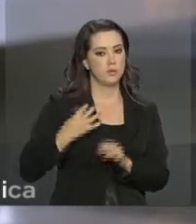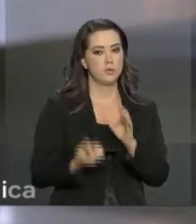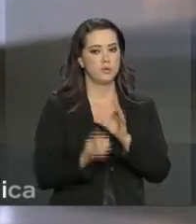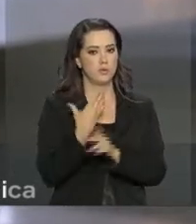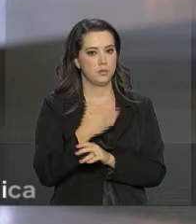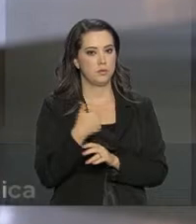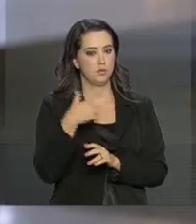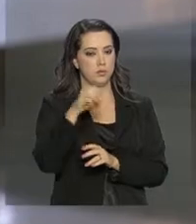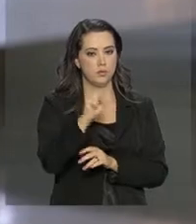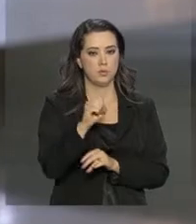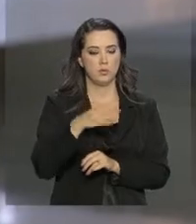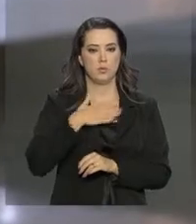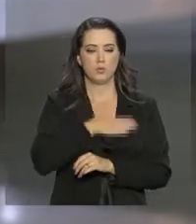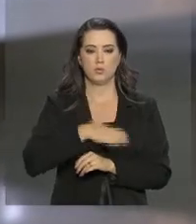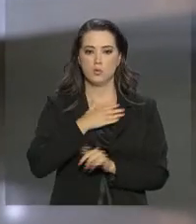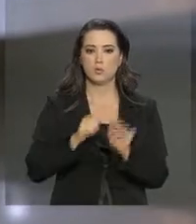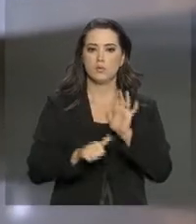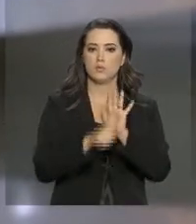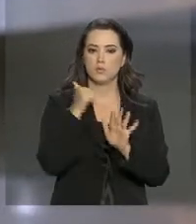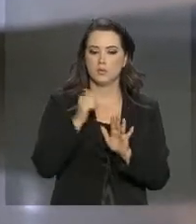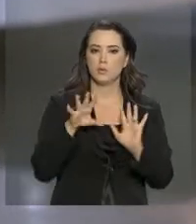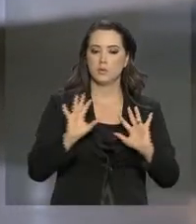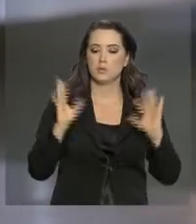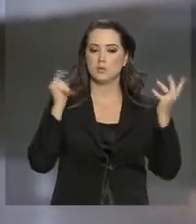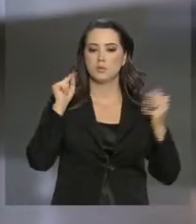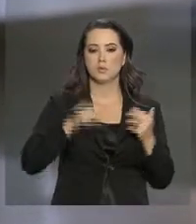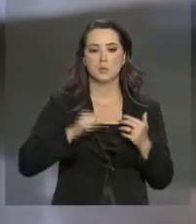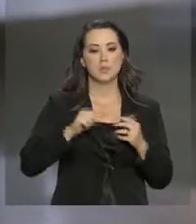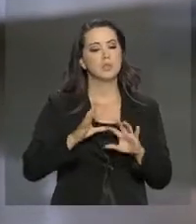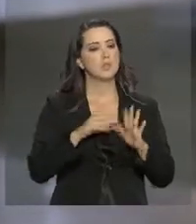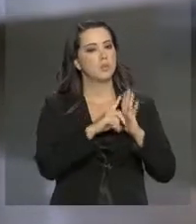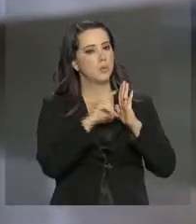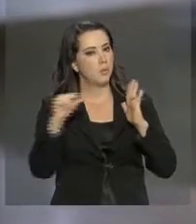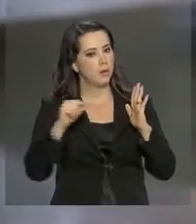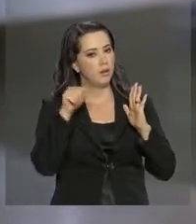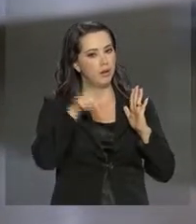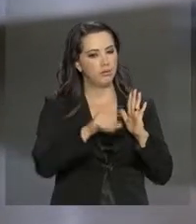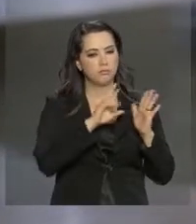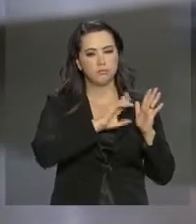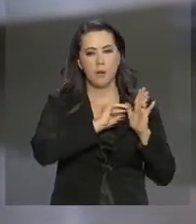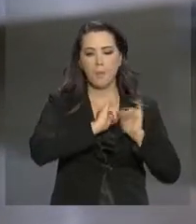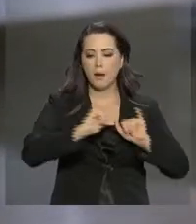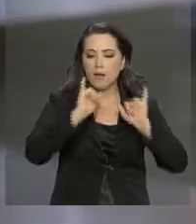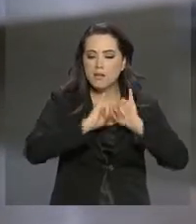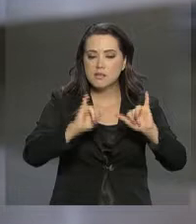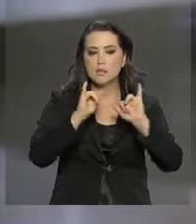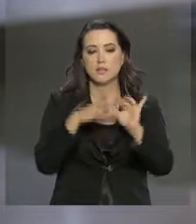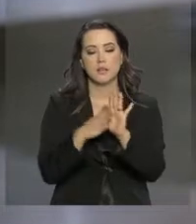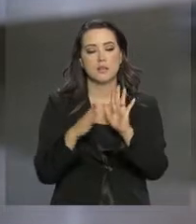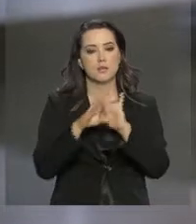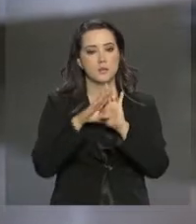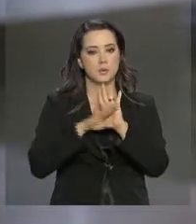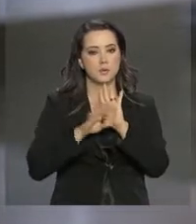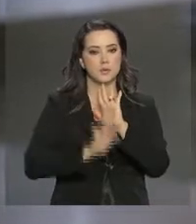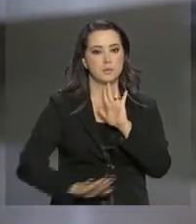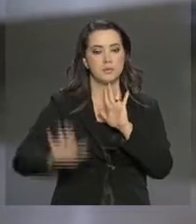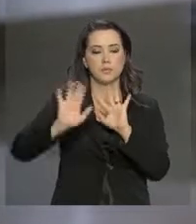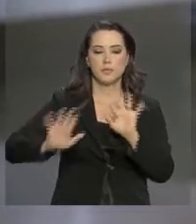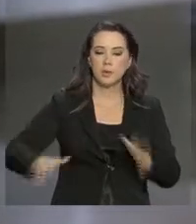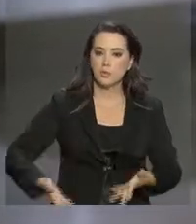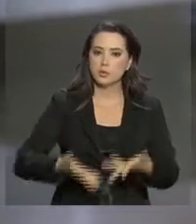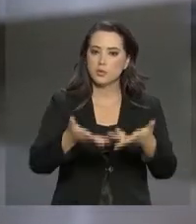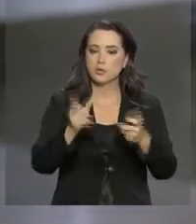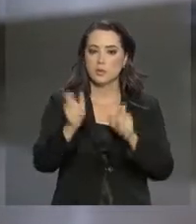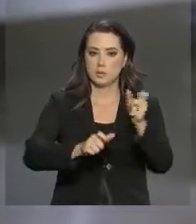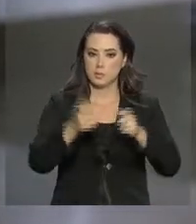uma cerimônia no palácio contando com a primeira-dama e várias organizações para lançar esse programa nacional que tem como objetivo estimular o voluntariado